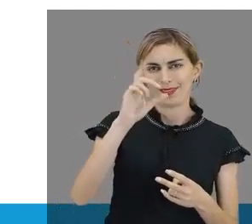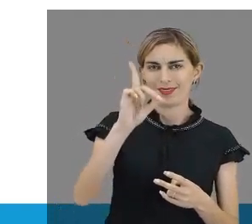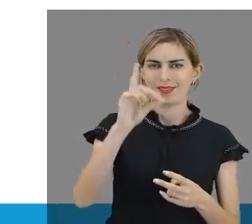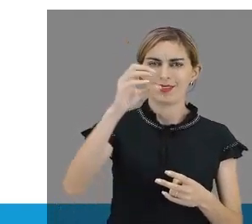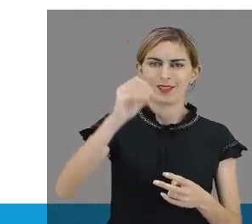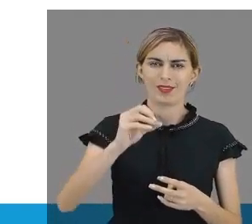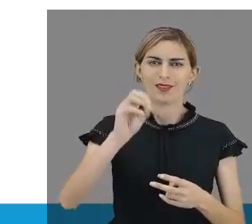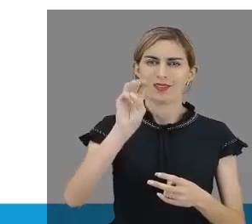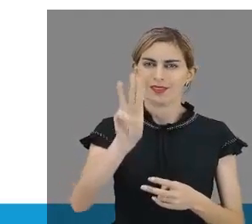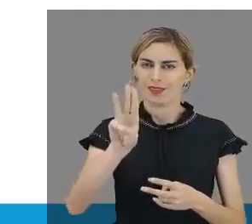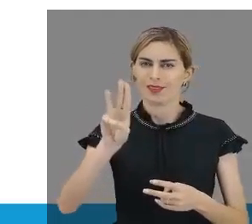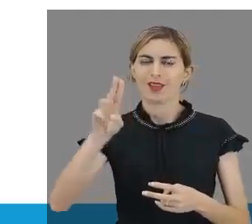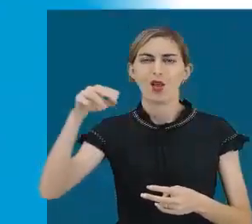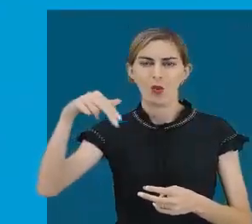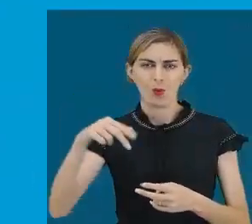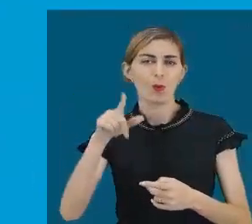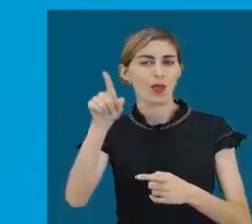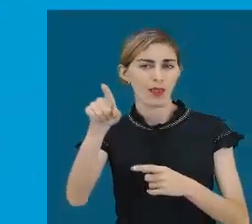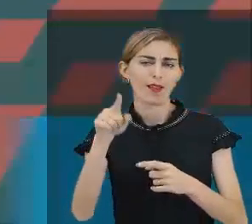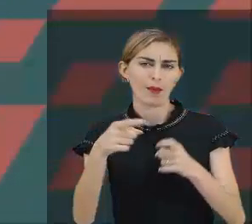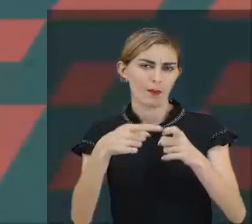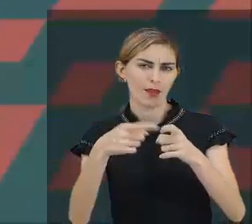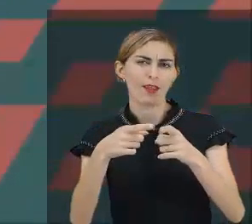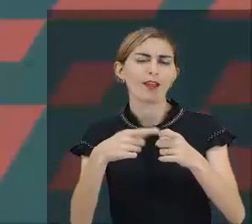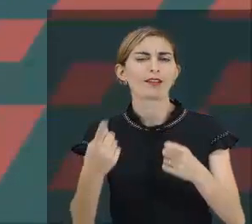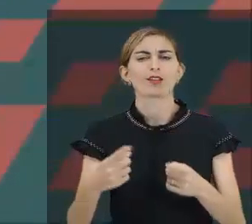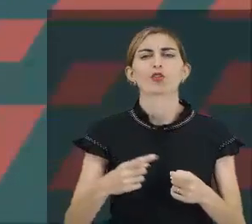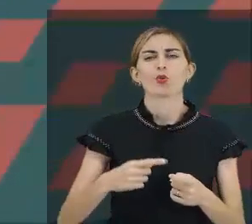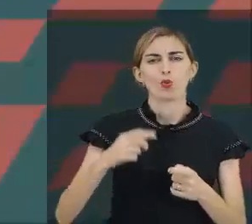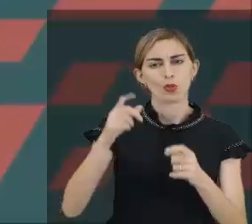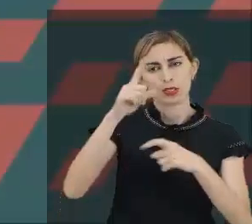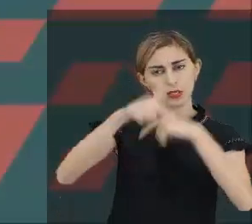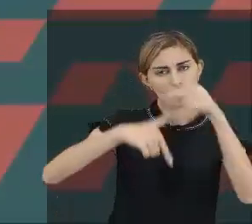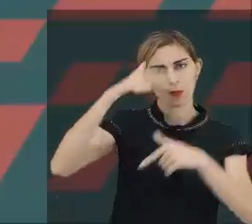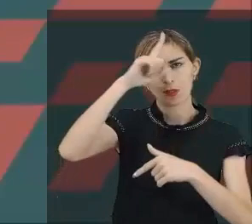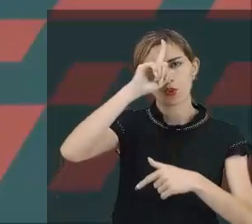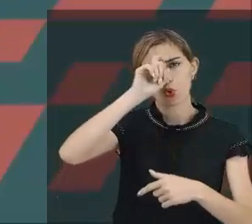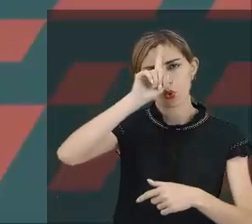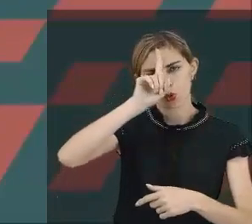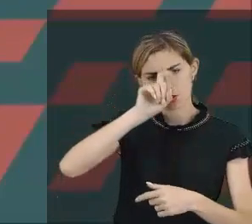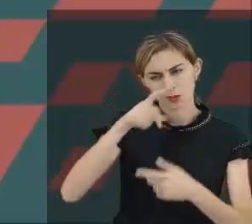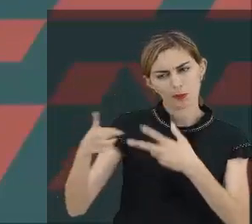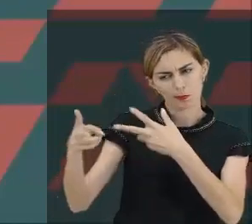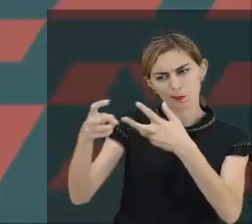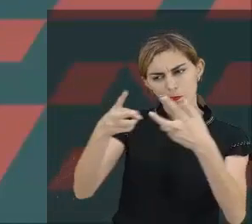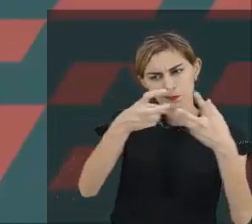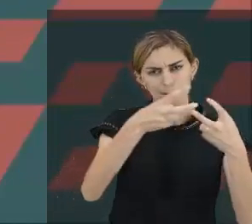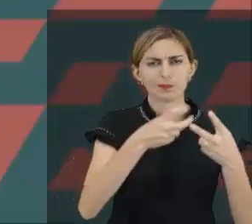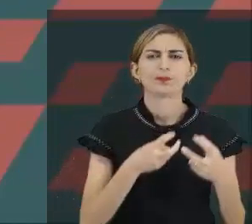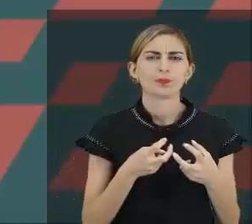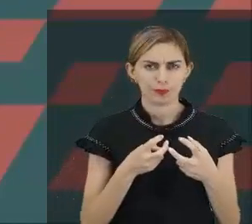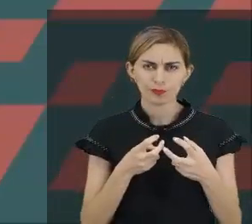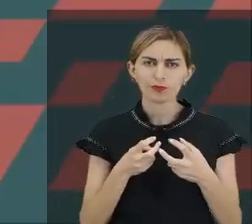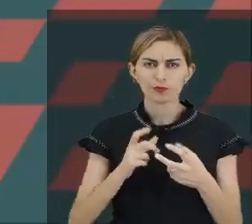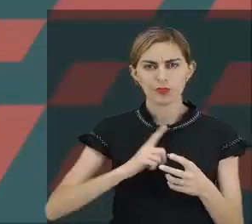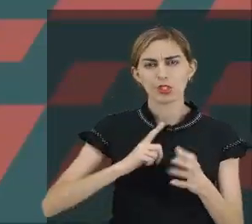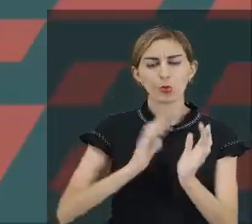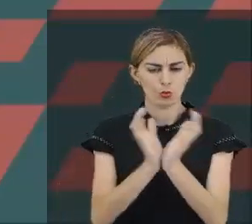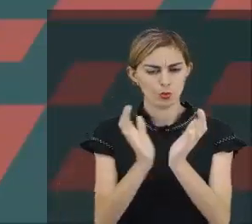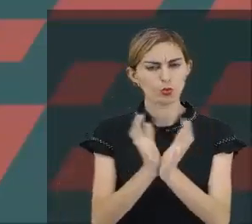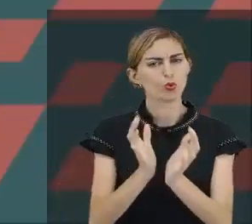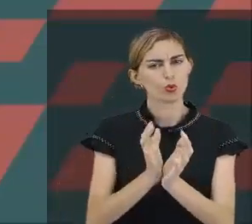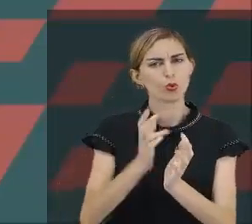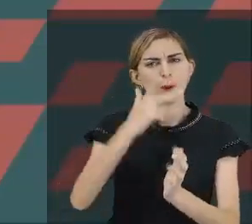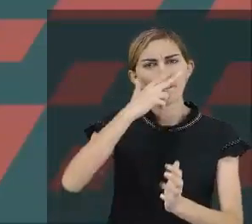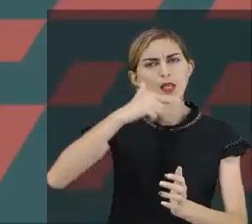dado em homenagem a ele. O que foi que aconteceu? Este médico trabalhava em um hospital onde ele percebeu que tinha um